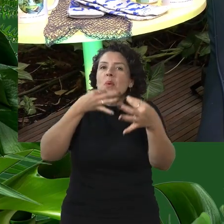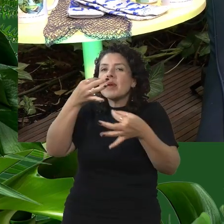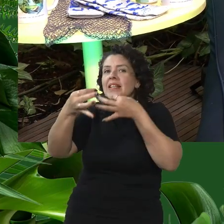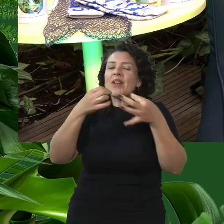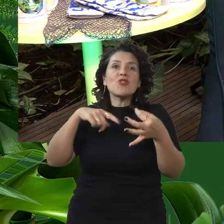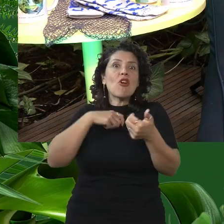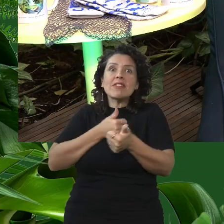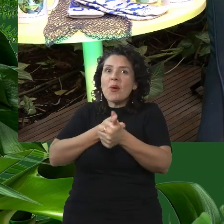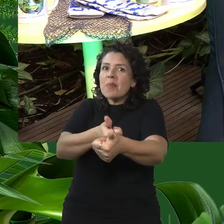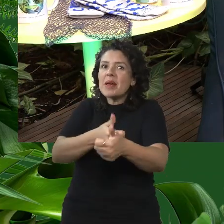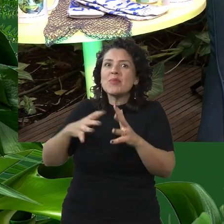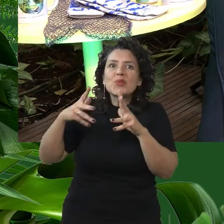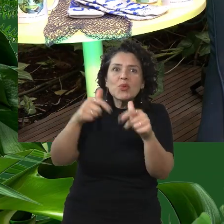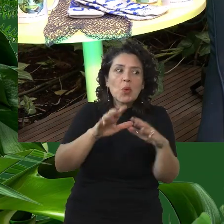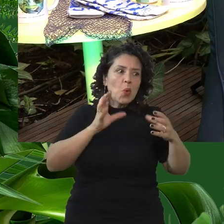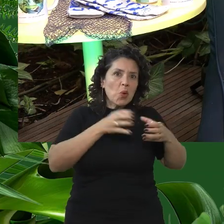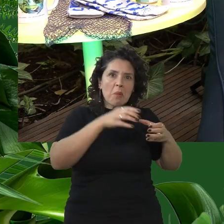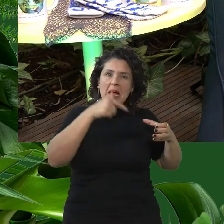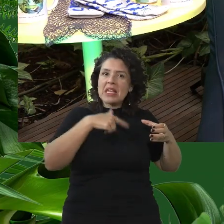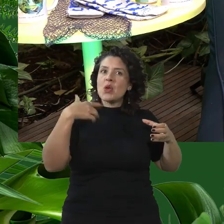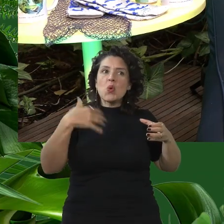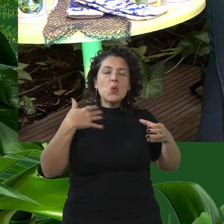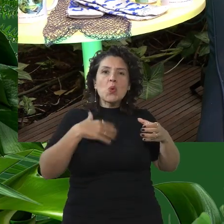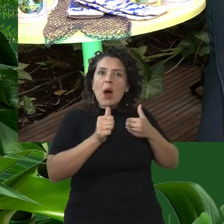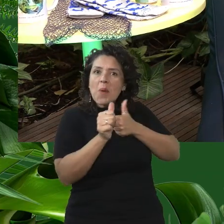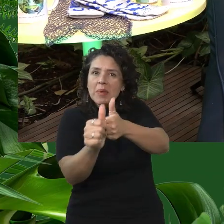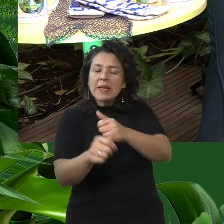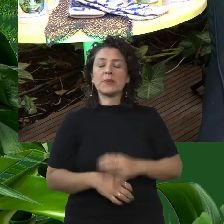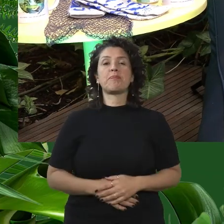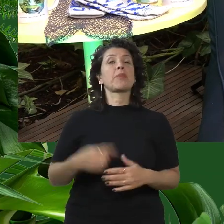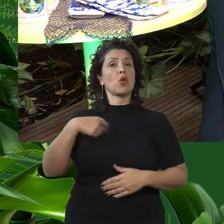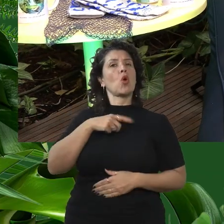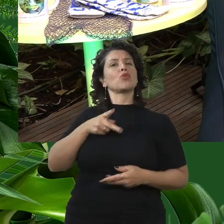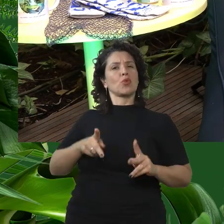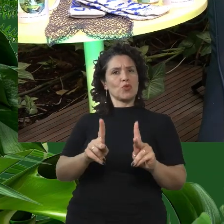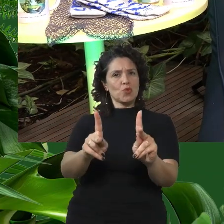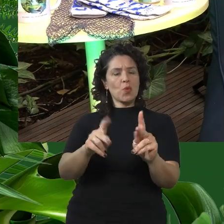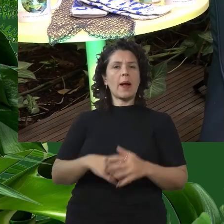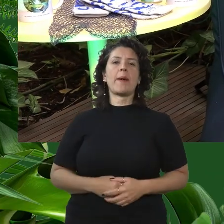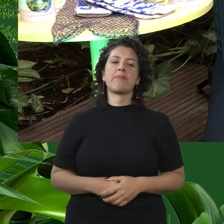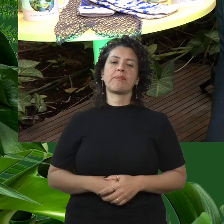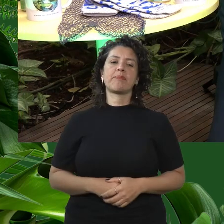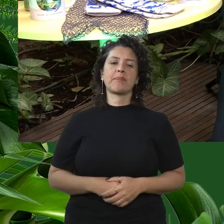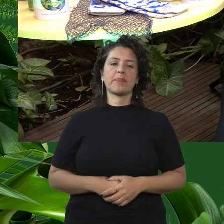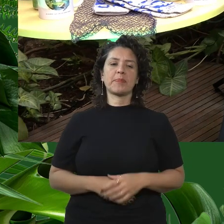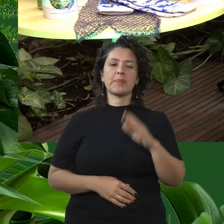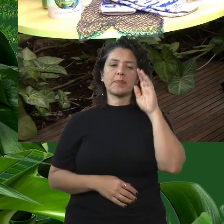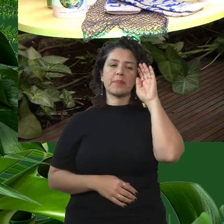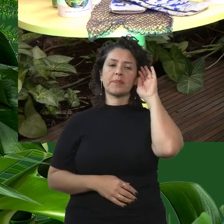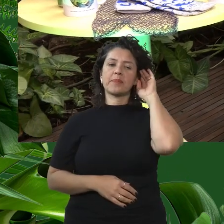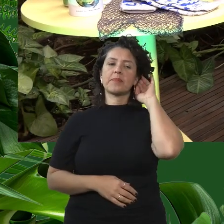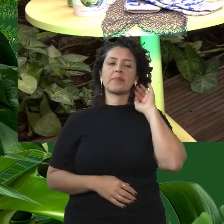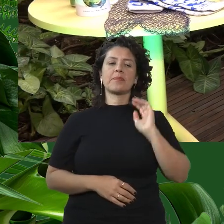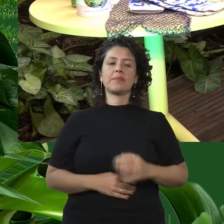aqui de produção para acompanhar isso. A gente vai seguir, eu só queria antes deixa eu deixar uma mão livre aqui. A gente